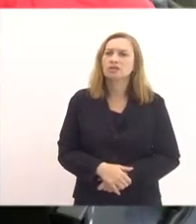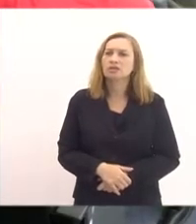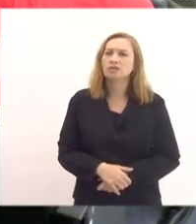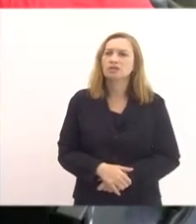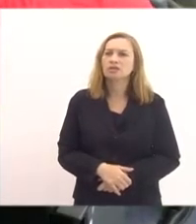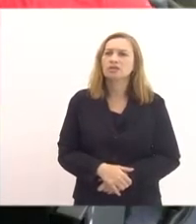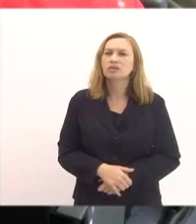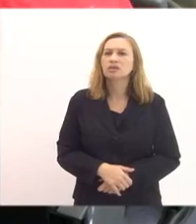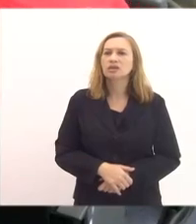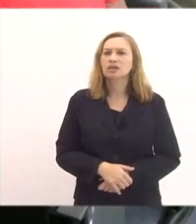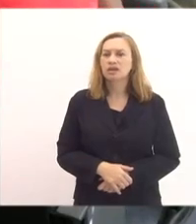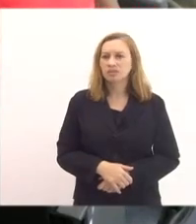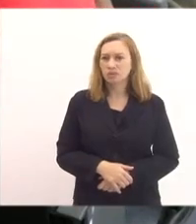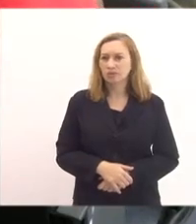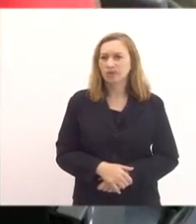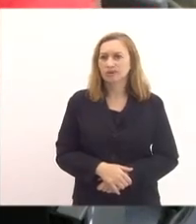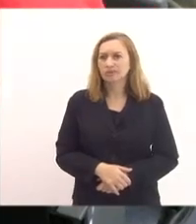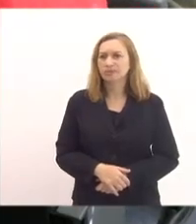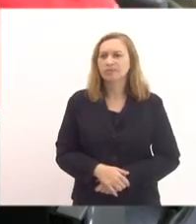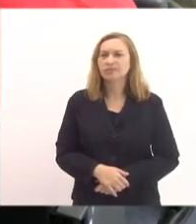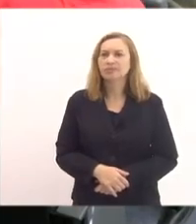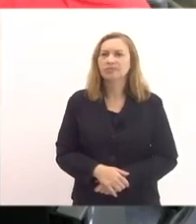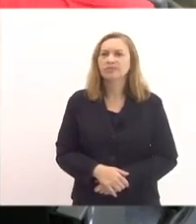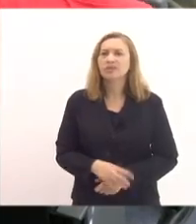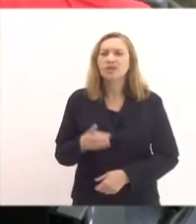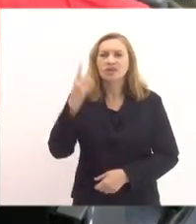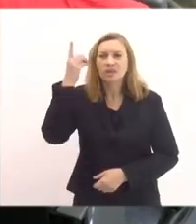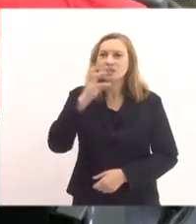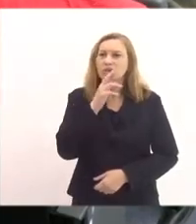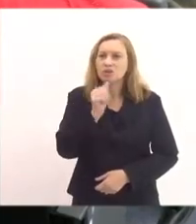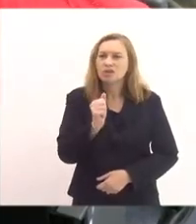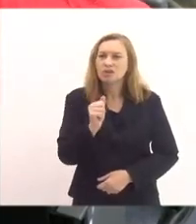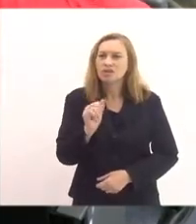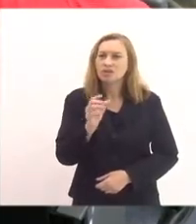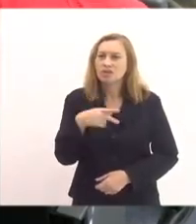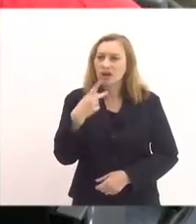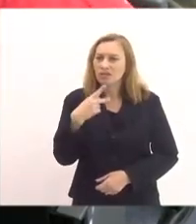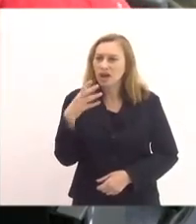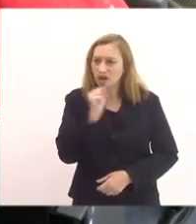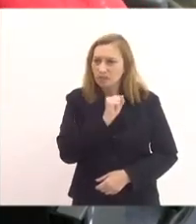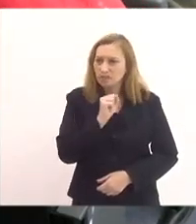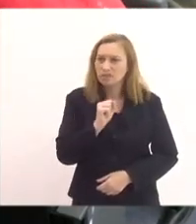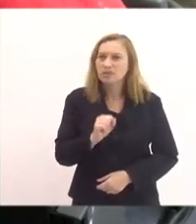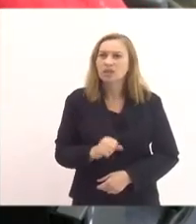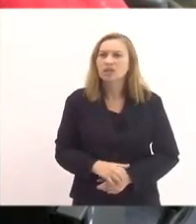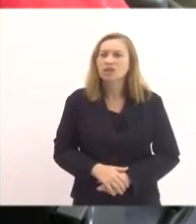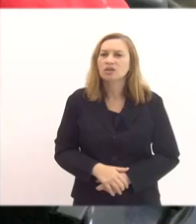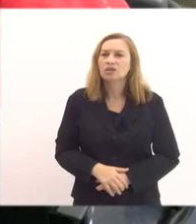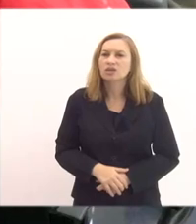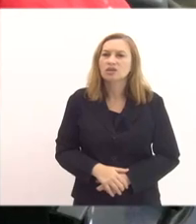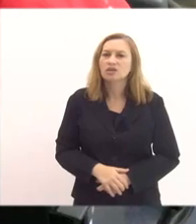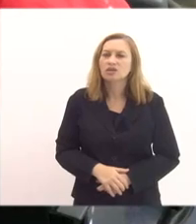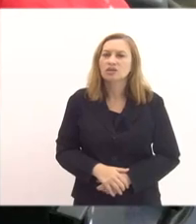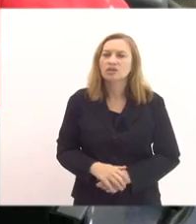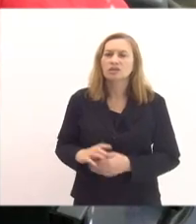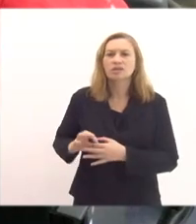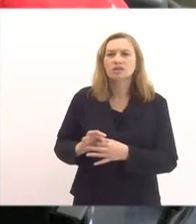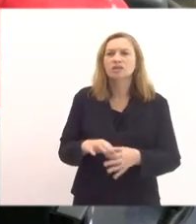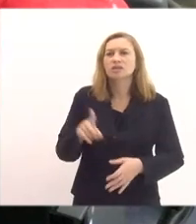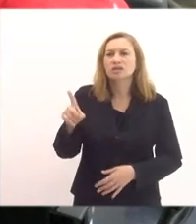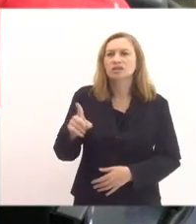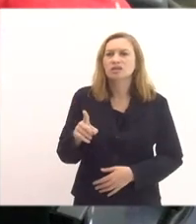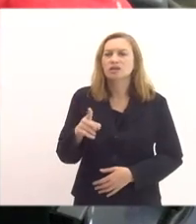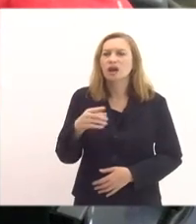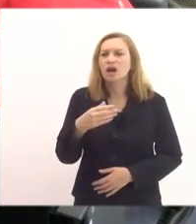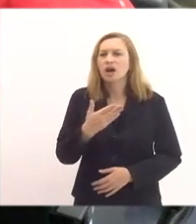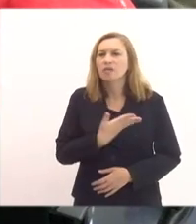quer fazer uso da palavra, Marcelo? Fala do teu concurso. Deputado Rodrigo, eu vou ser bem cirúrgico, bem rápido. Né? Pegando o gancho aqui do nosso amigo aqui,